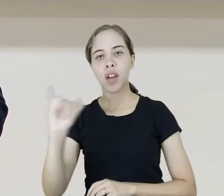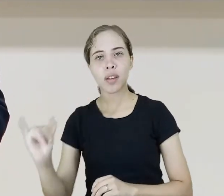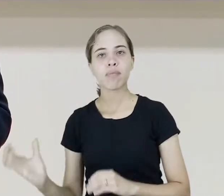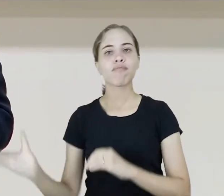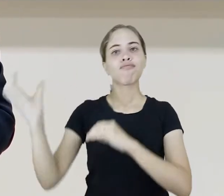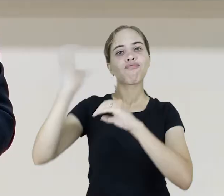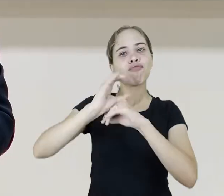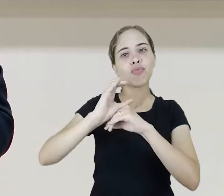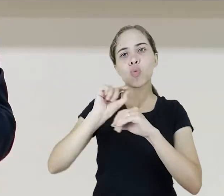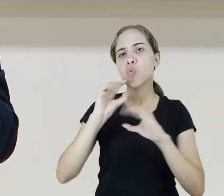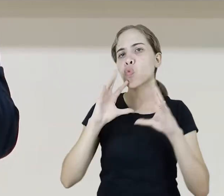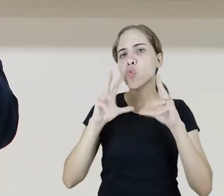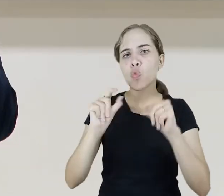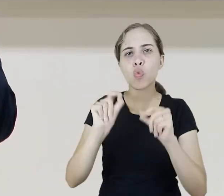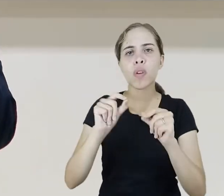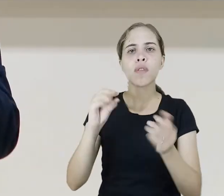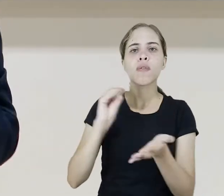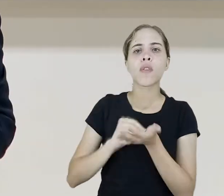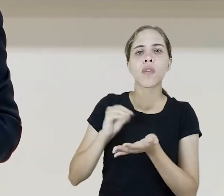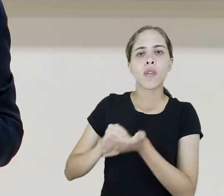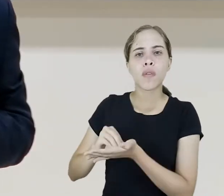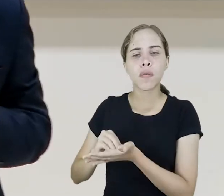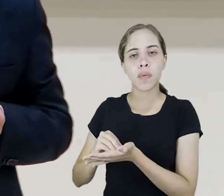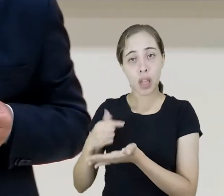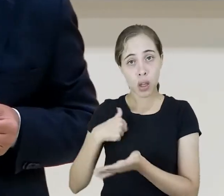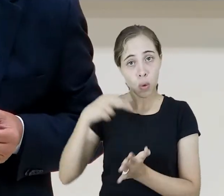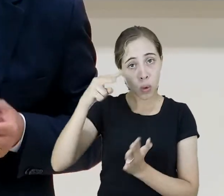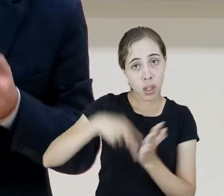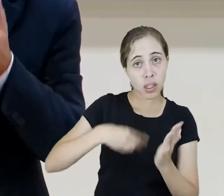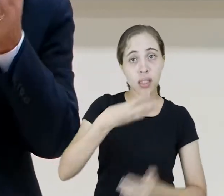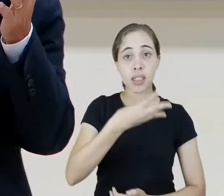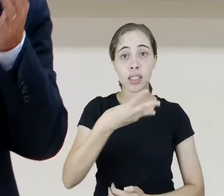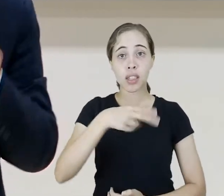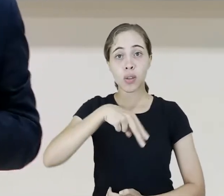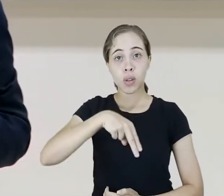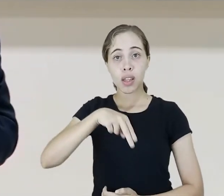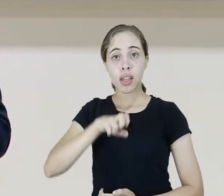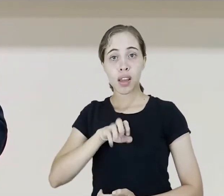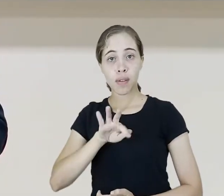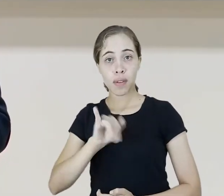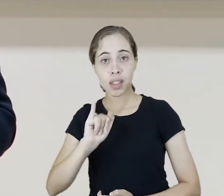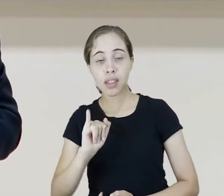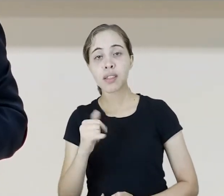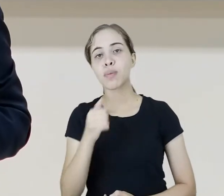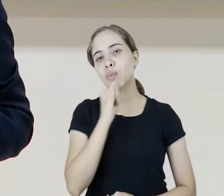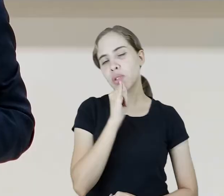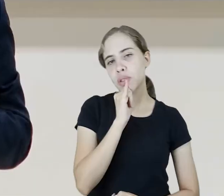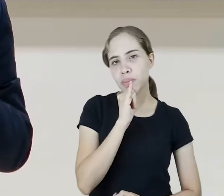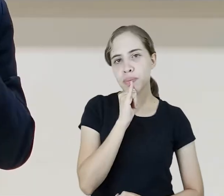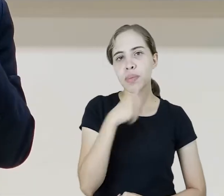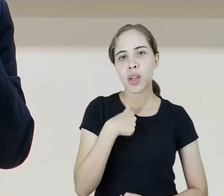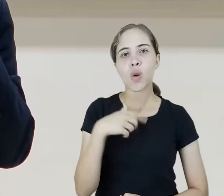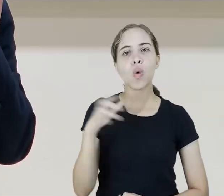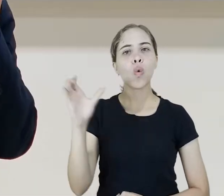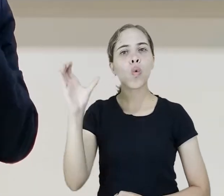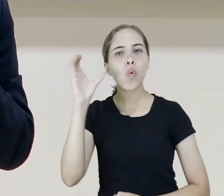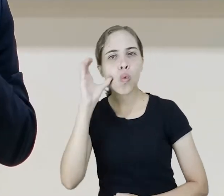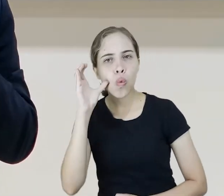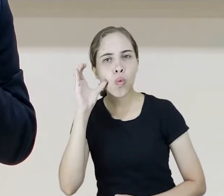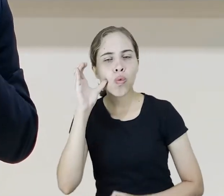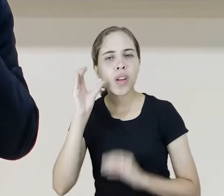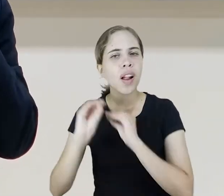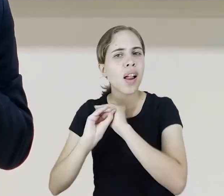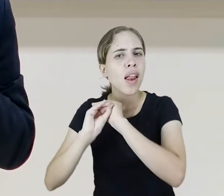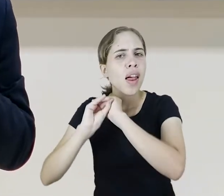as coisas que nos faltam. Quando li 3 Nef 13:33, por exemplo, ouvi